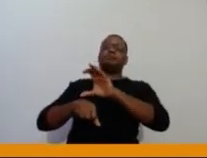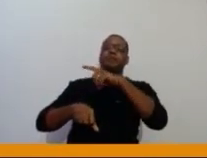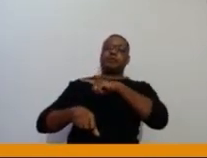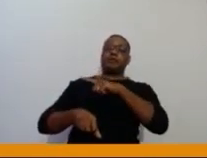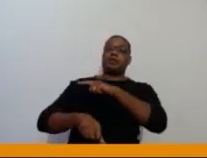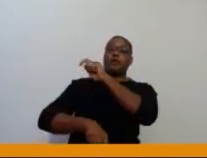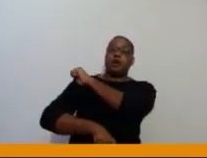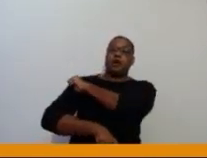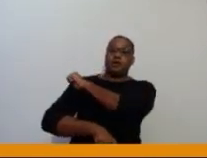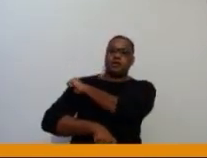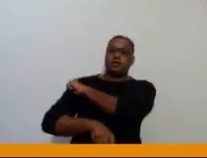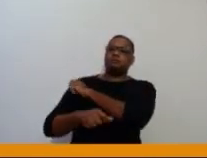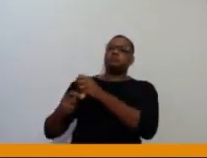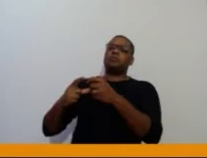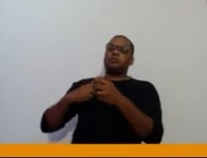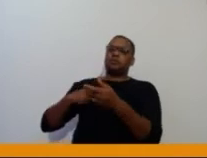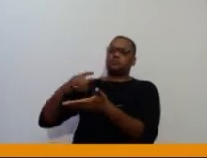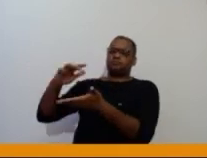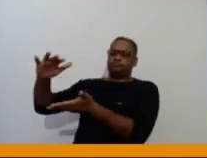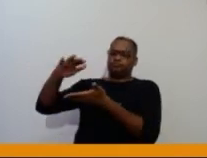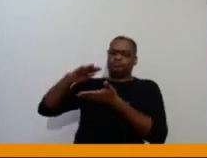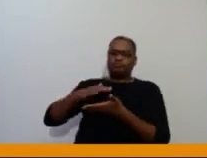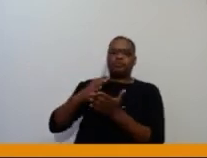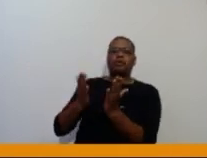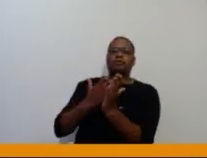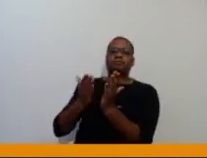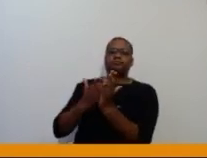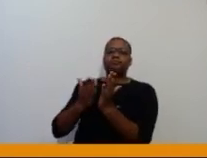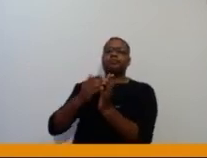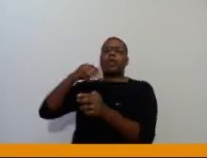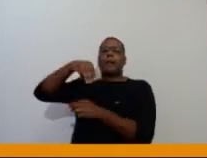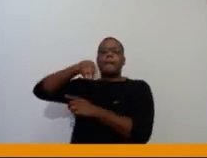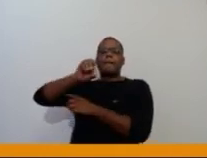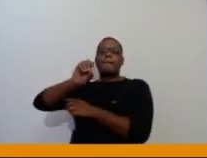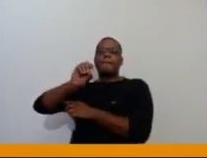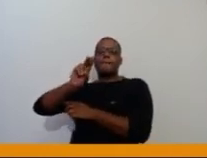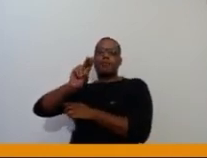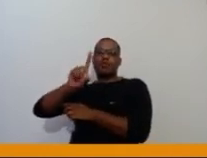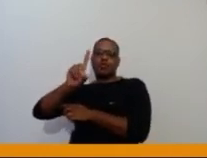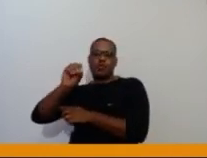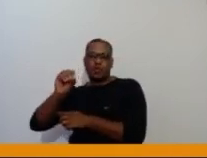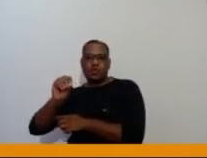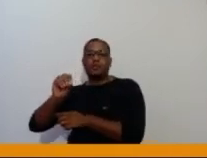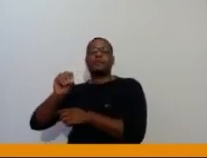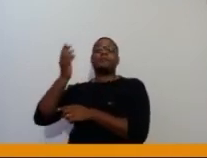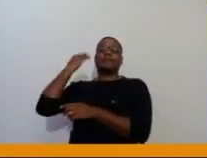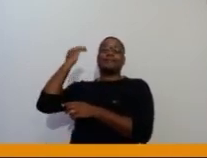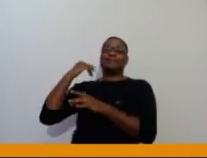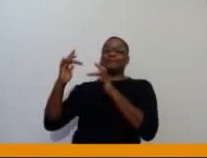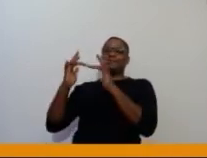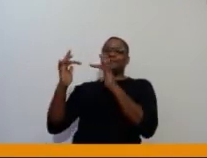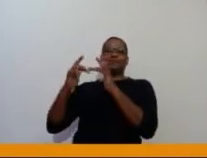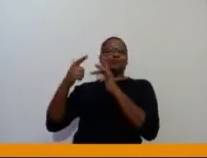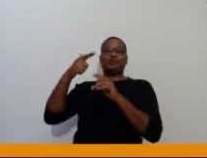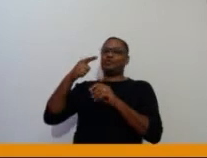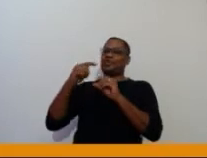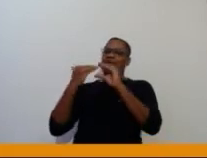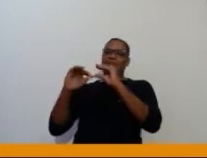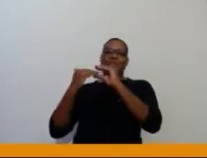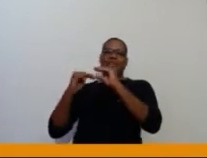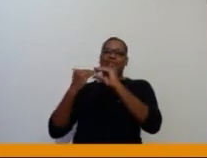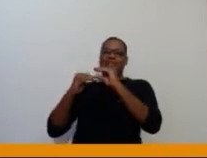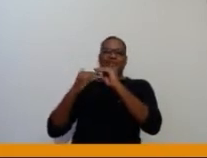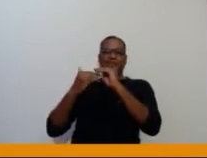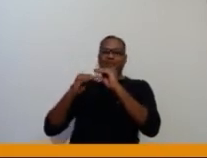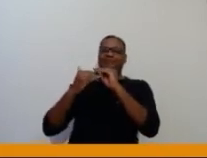adquiria, recebia os módulos pelo correio, entrava em contato conosco. Ainda não era por e-mail, porque não tinha ainda esse